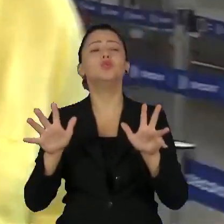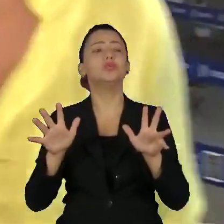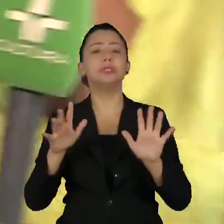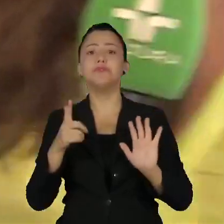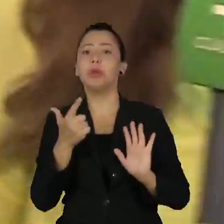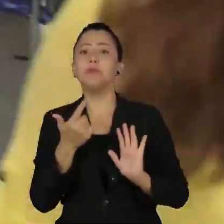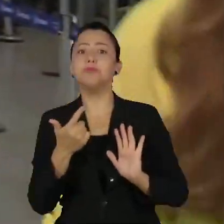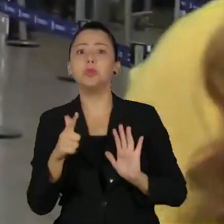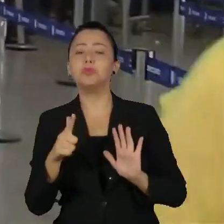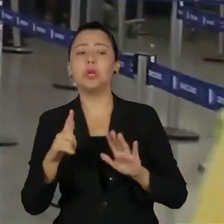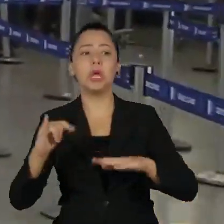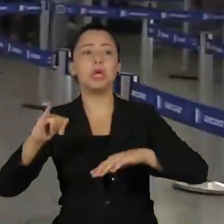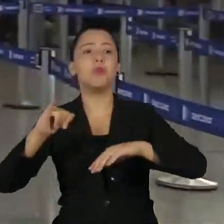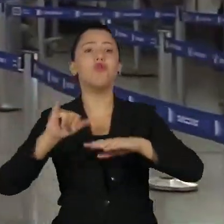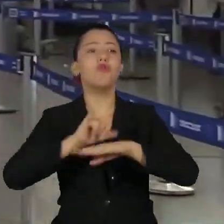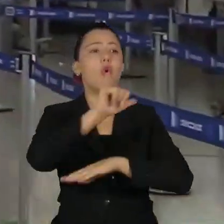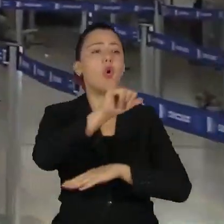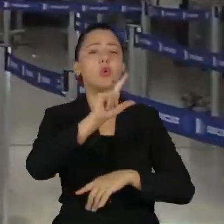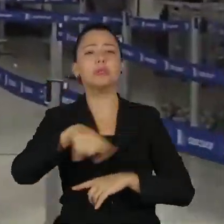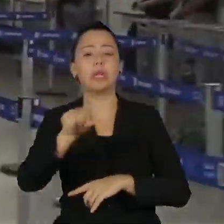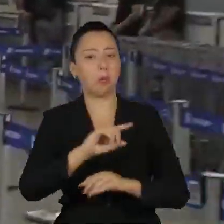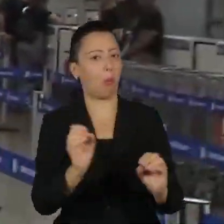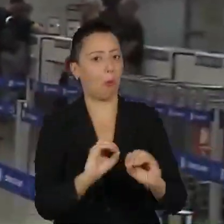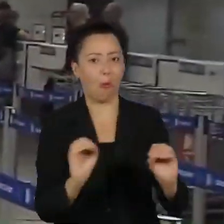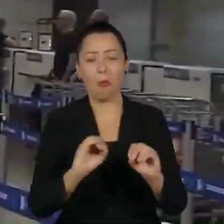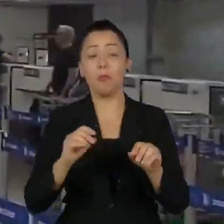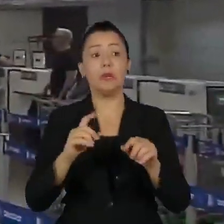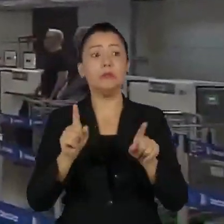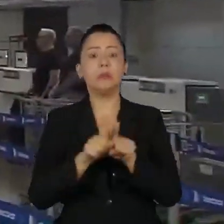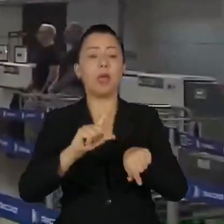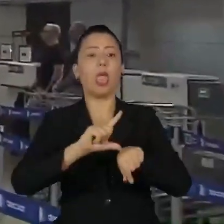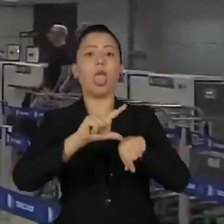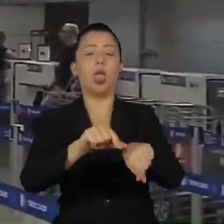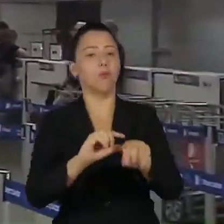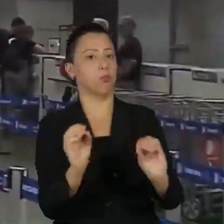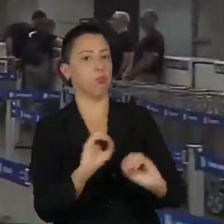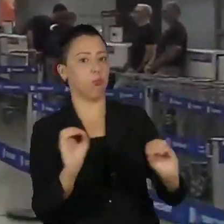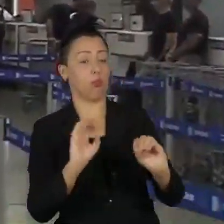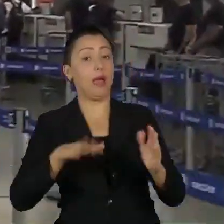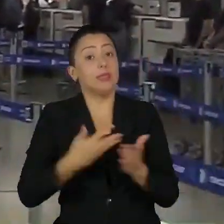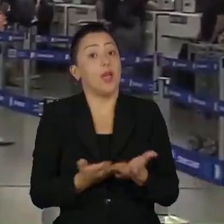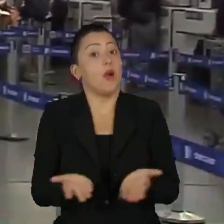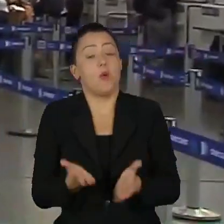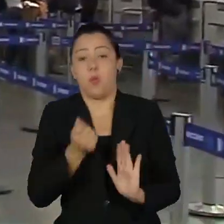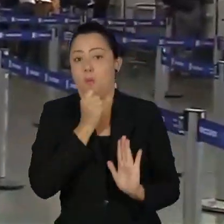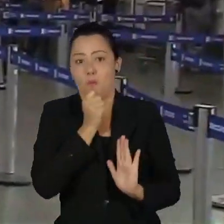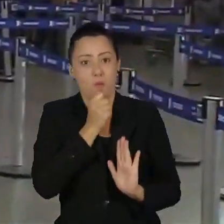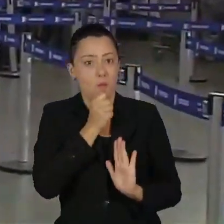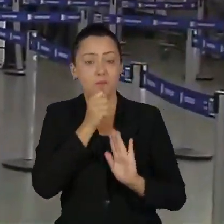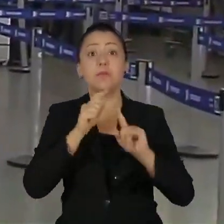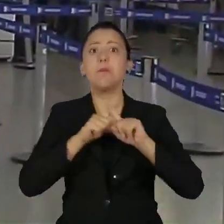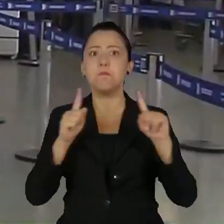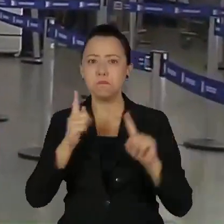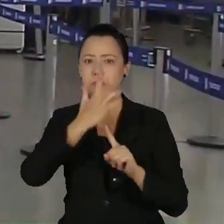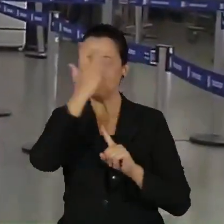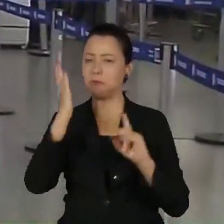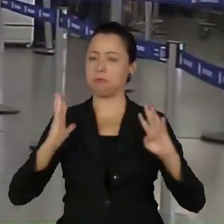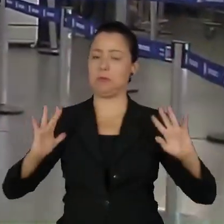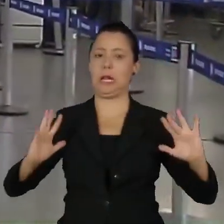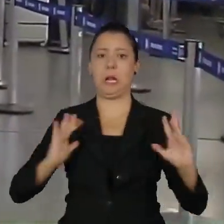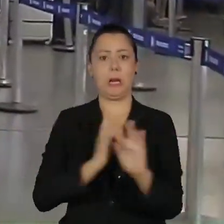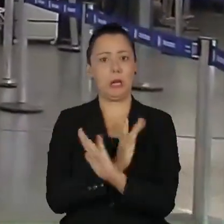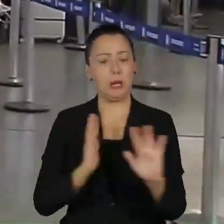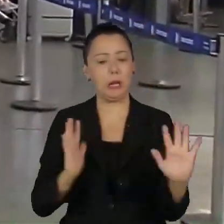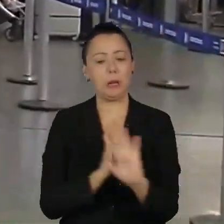registros de voos atrasados e cancelados até esse momento. Mas a movimentação é bastante grande. A